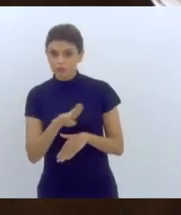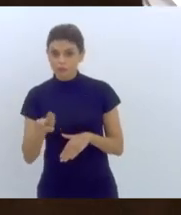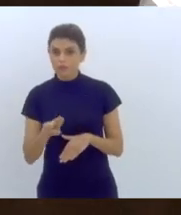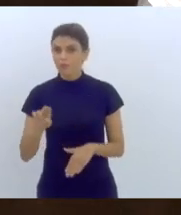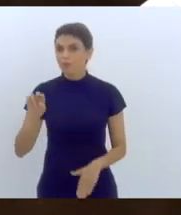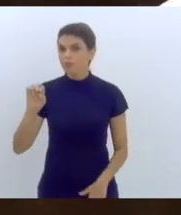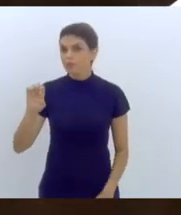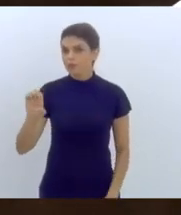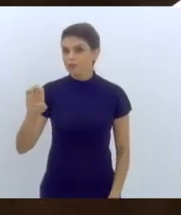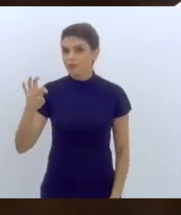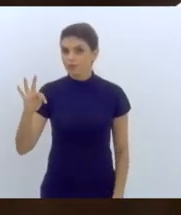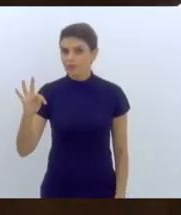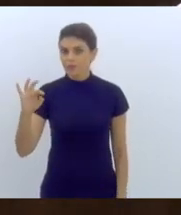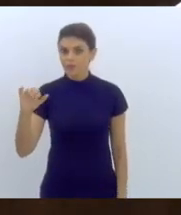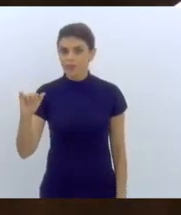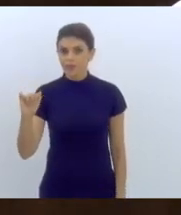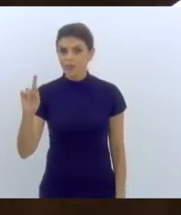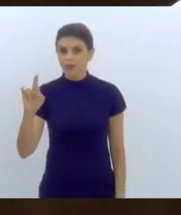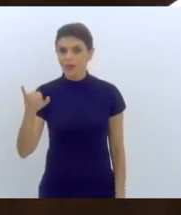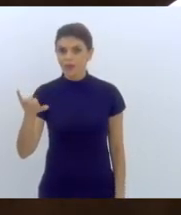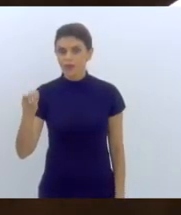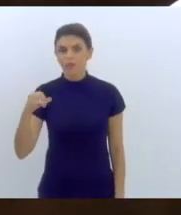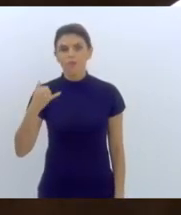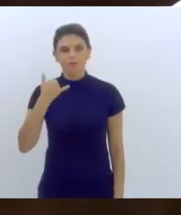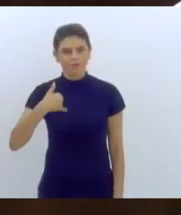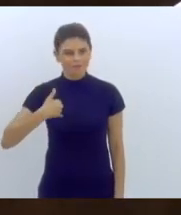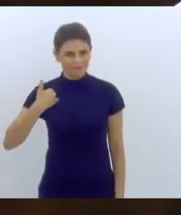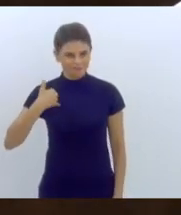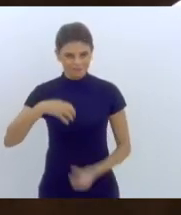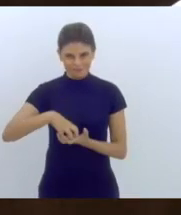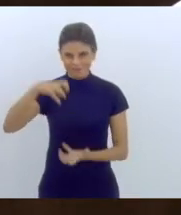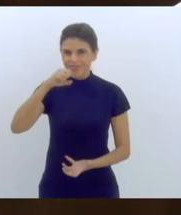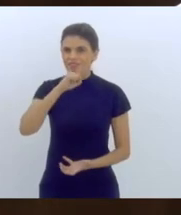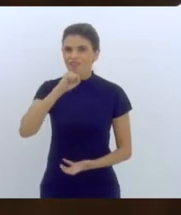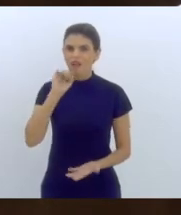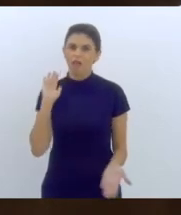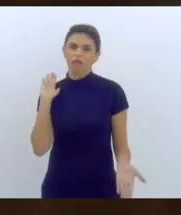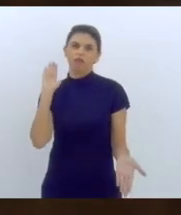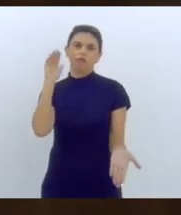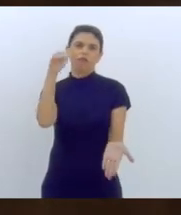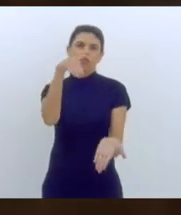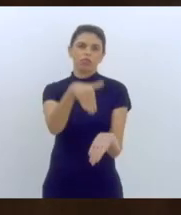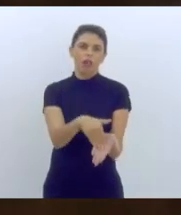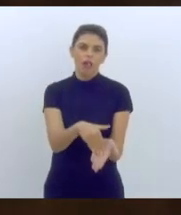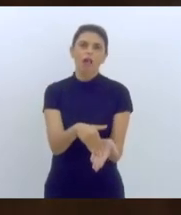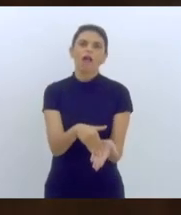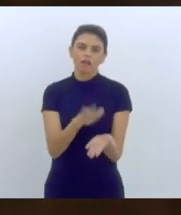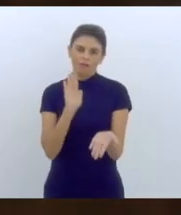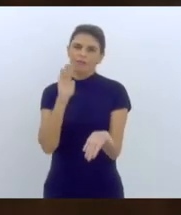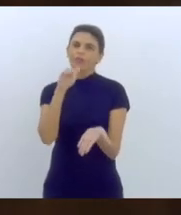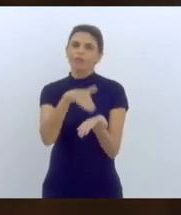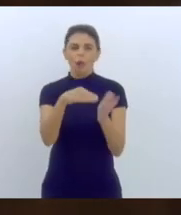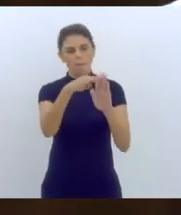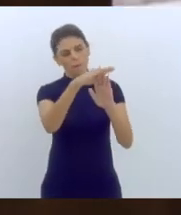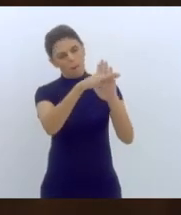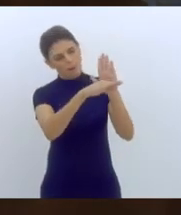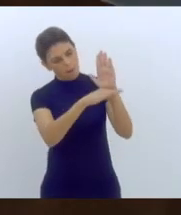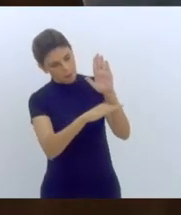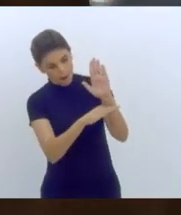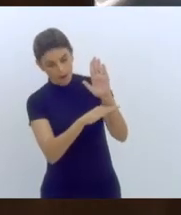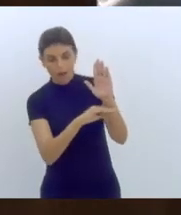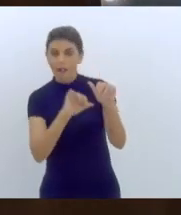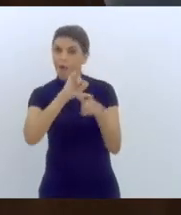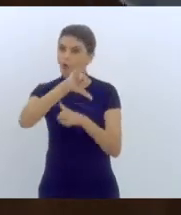etarismo. Os velhos vão sempre para o final da fila, quando devia ser o contrário. Mas